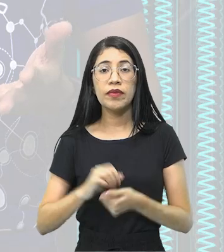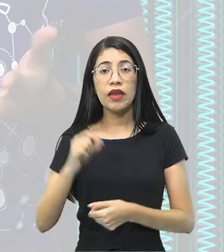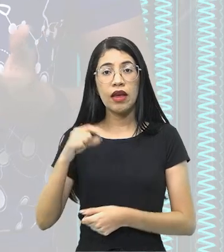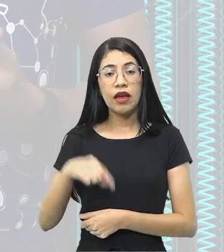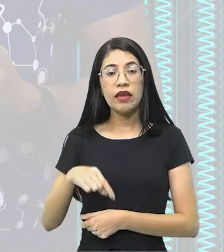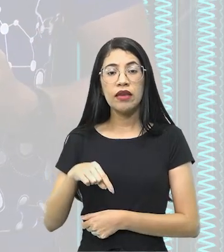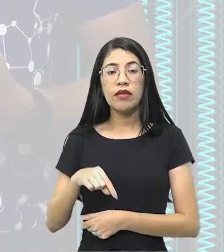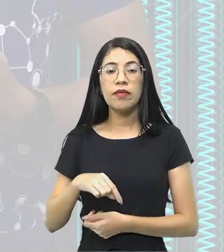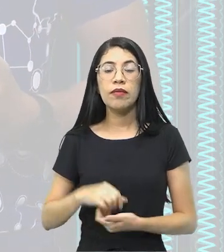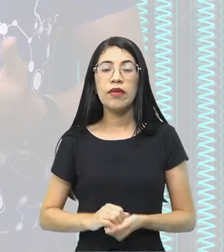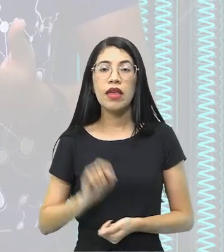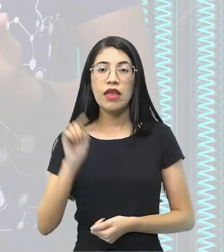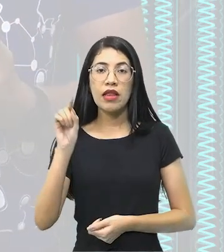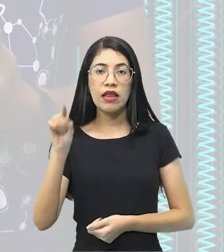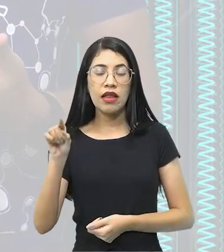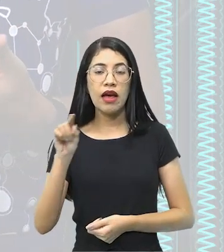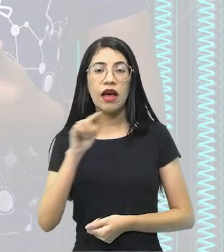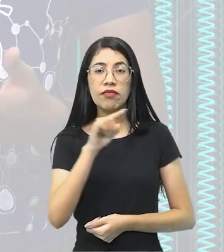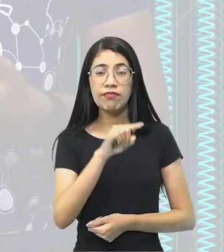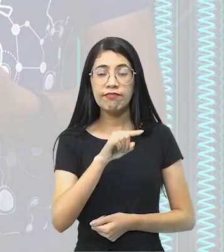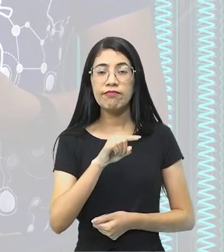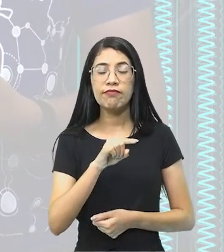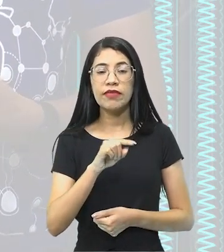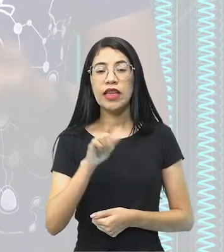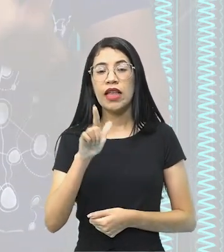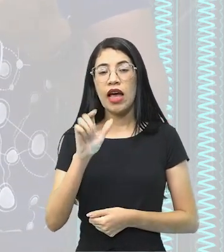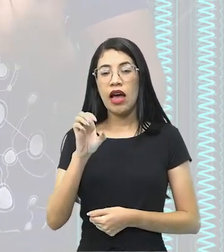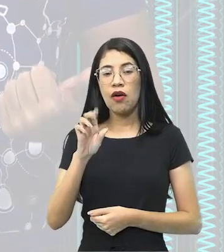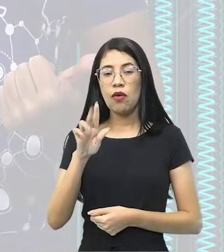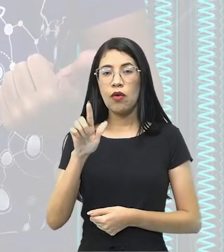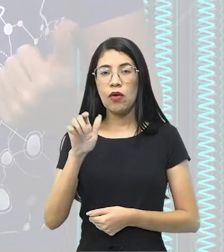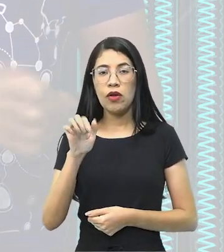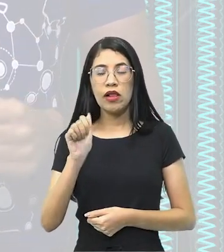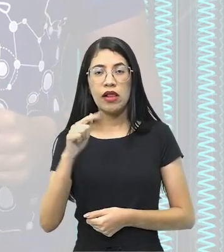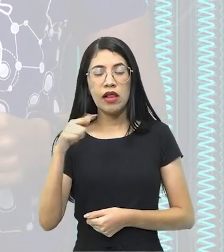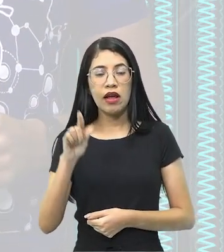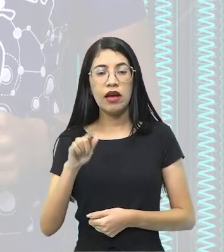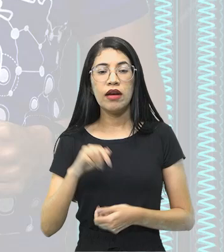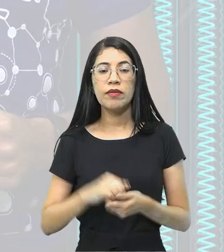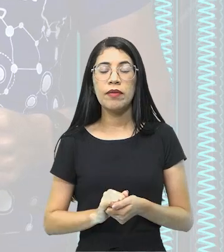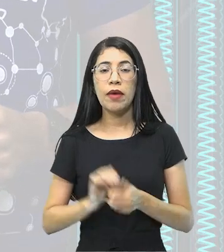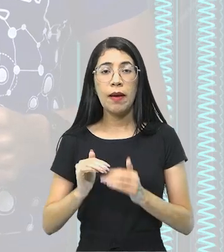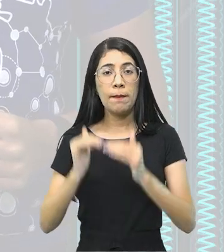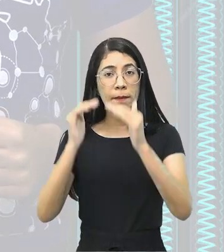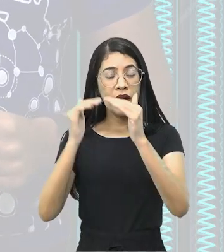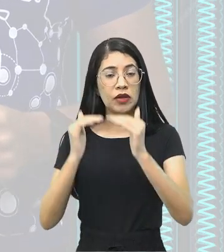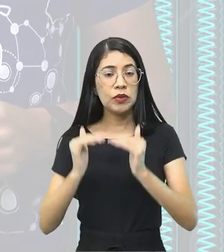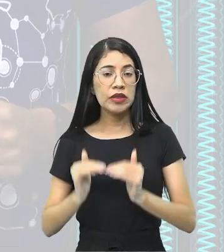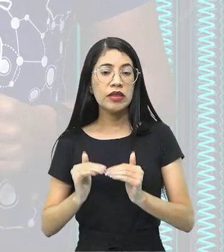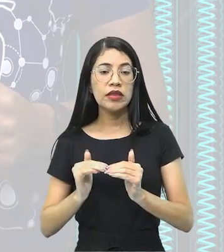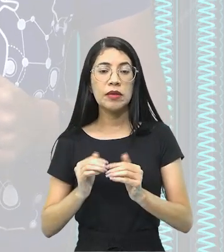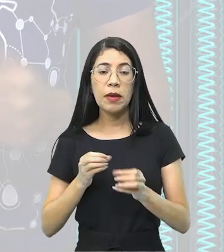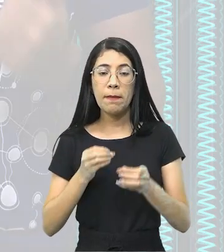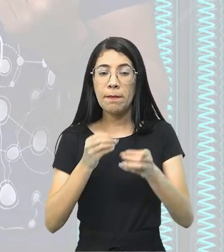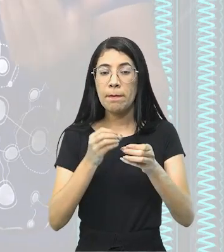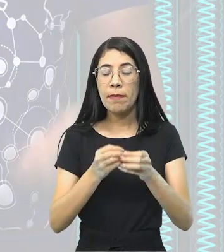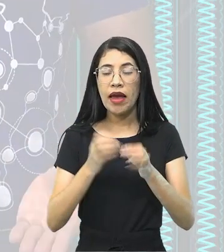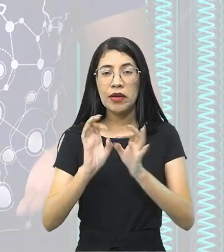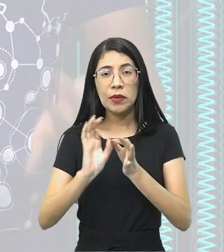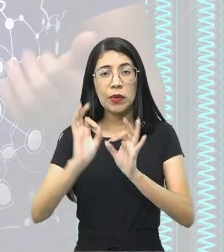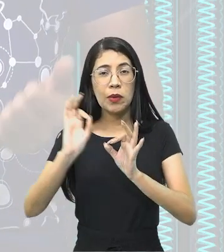Aqui, lá, ali, acolá, abaixo, acima, perto,